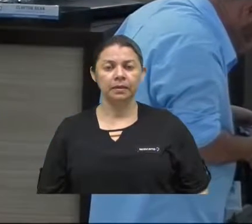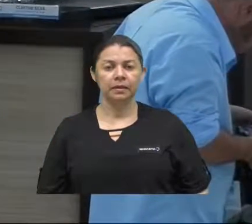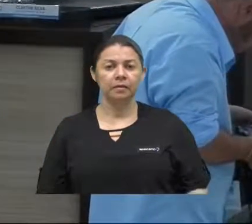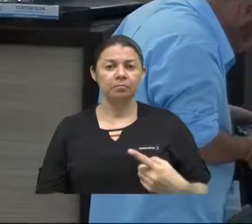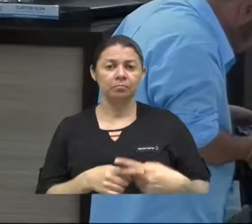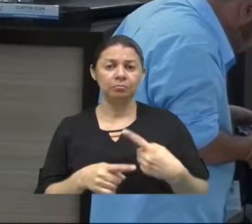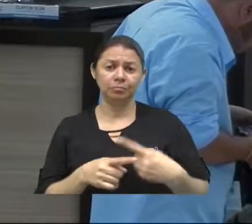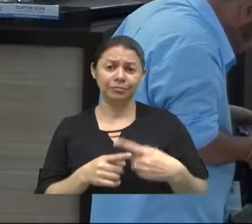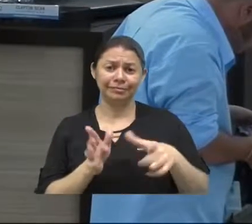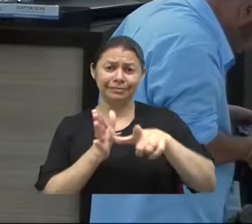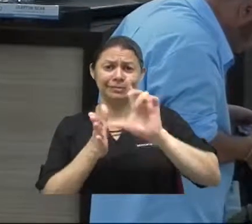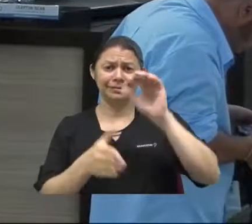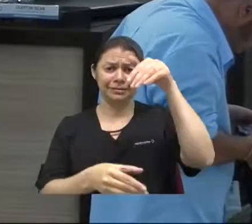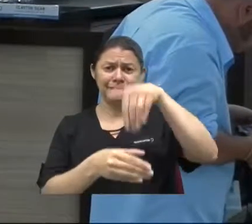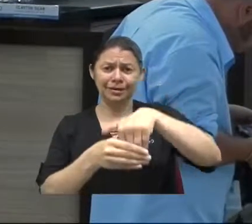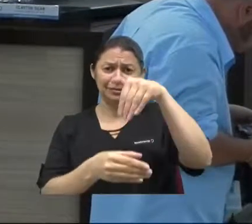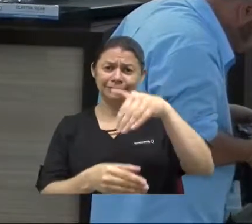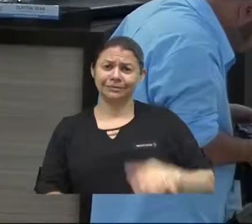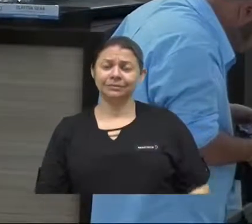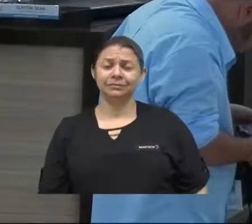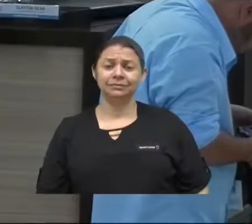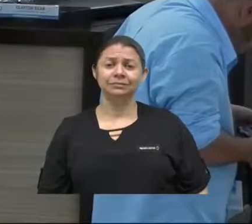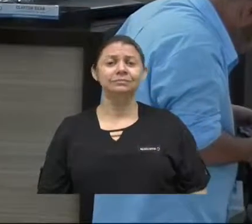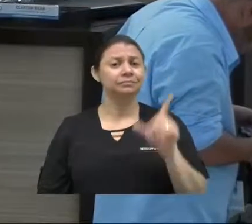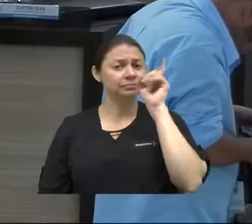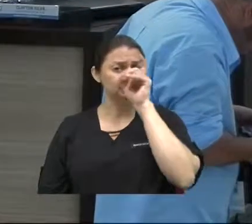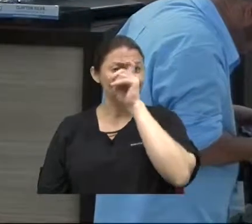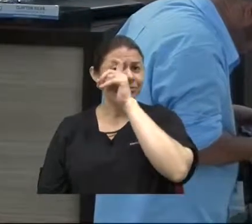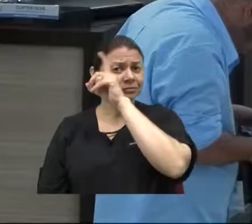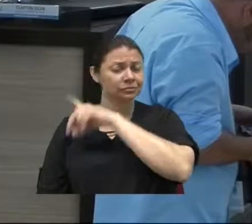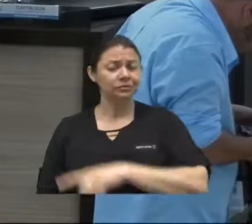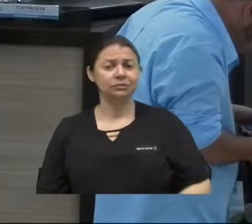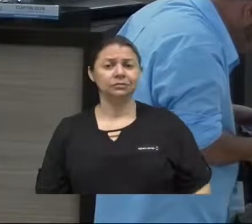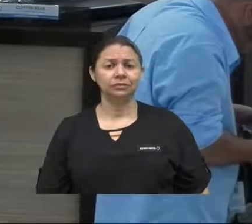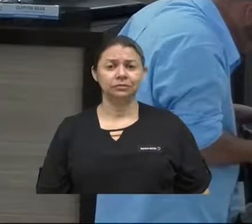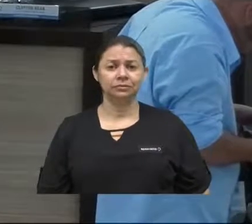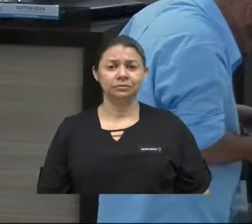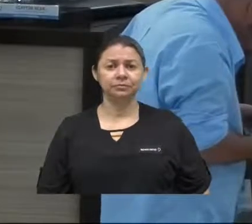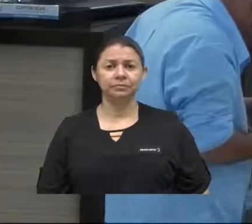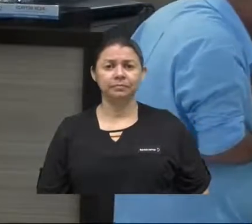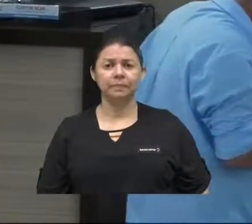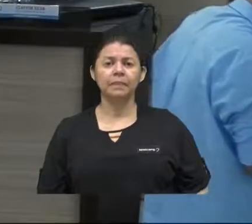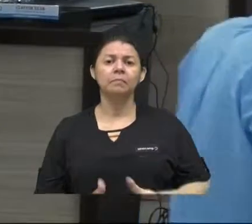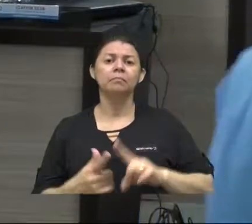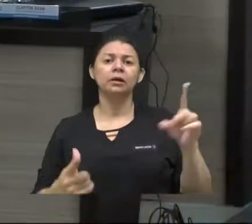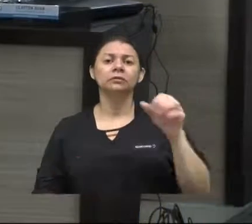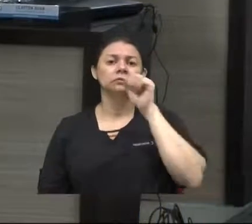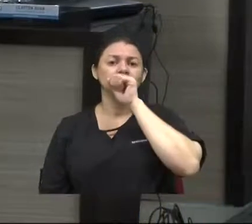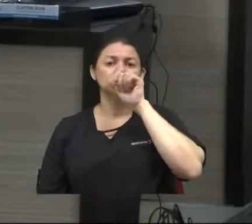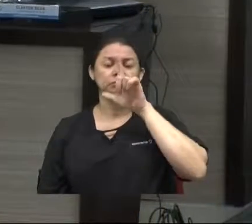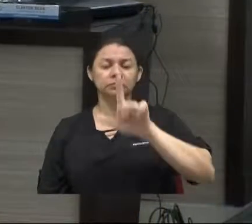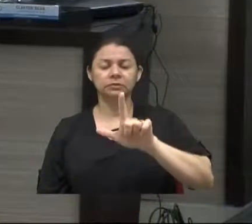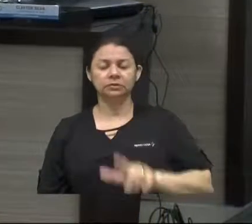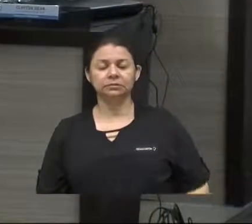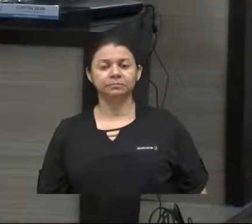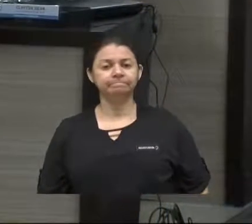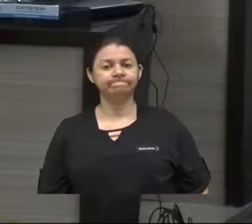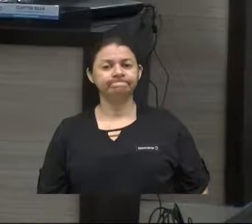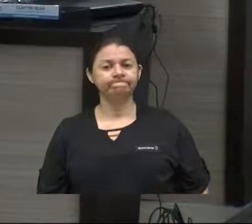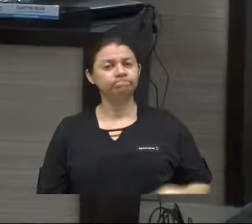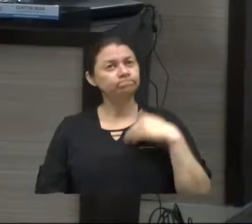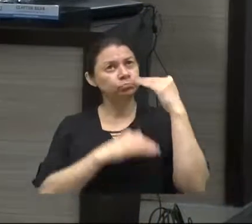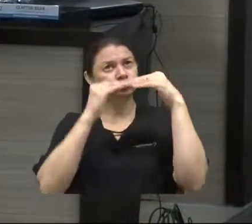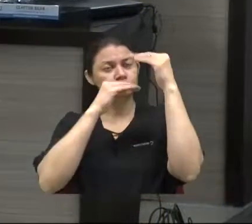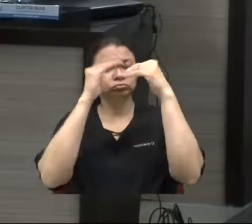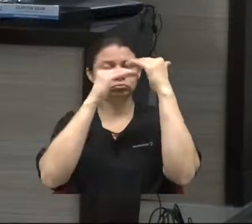é sim um querer dar um golpe baixo. Mas por Limeira, para que Limeira continue no